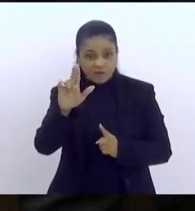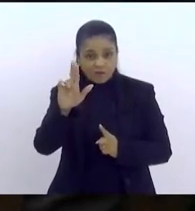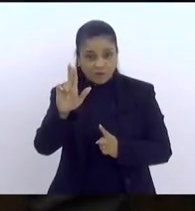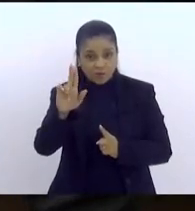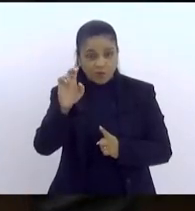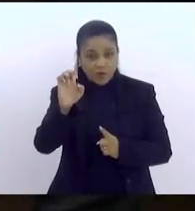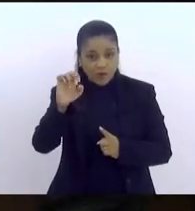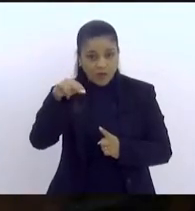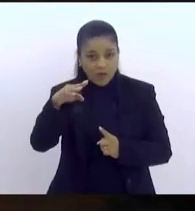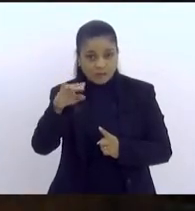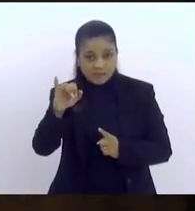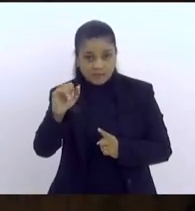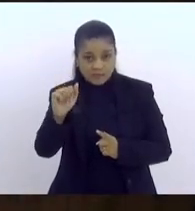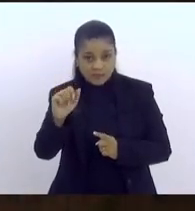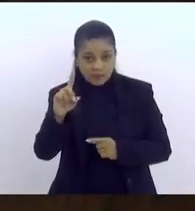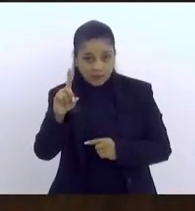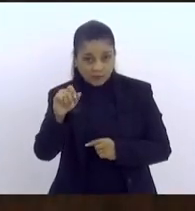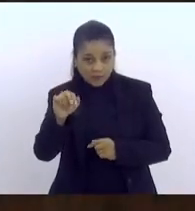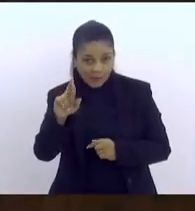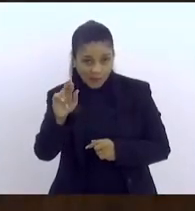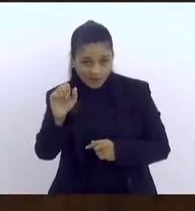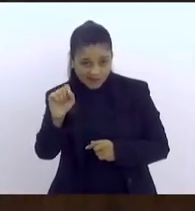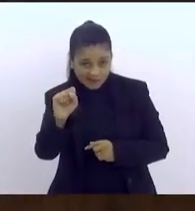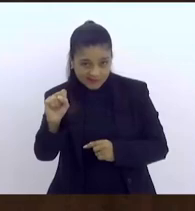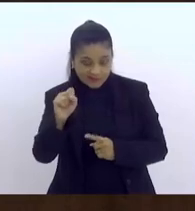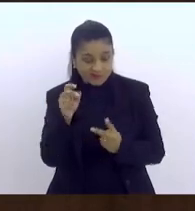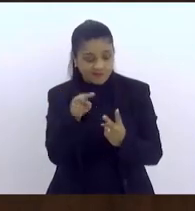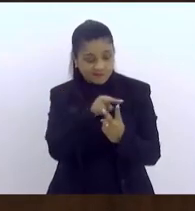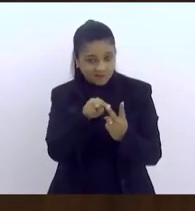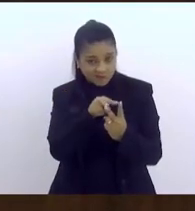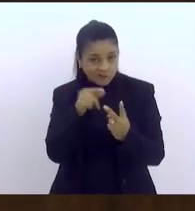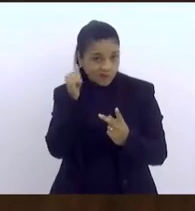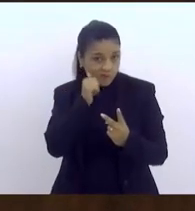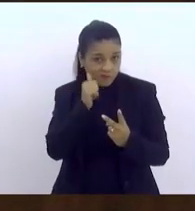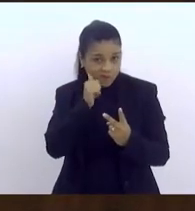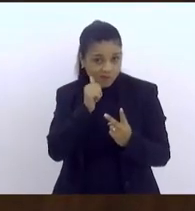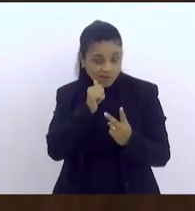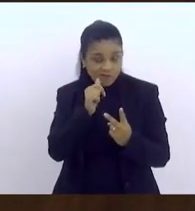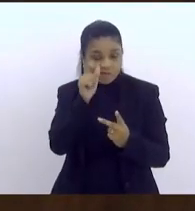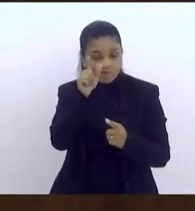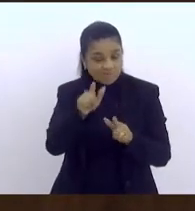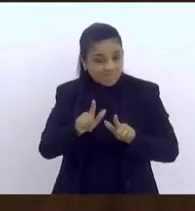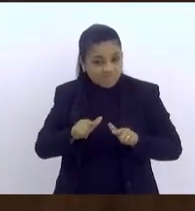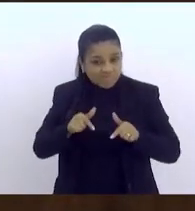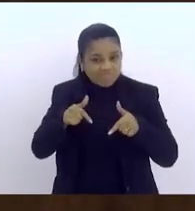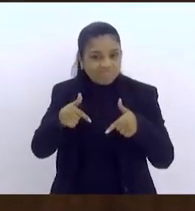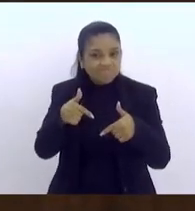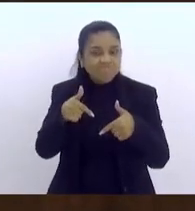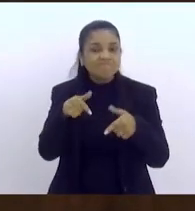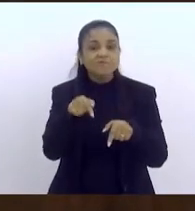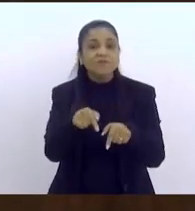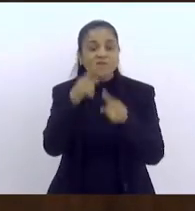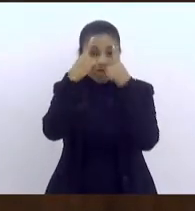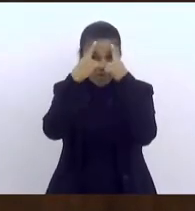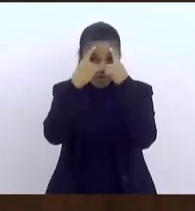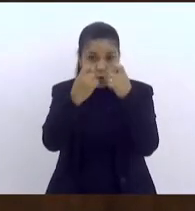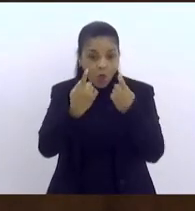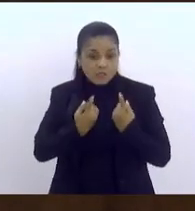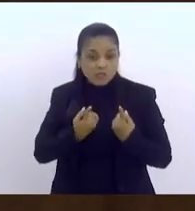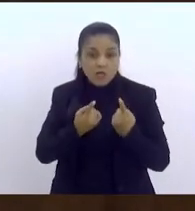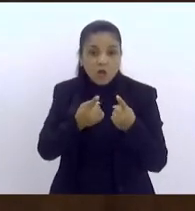de influenciadora, de gente que faz e pratica uma violência